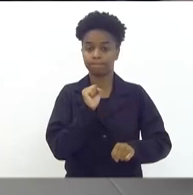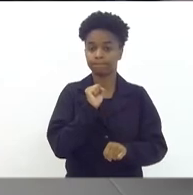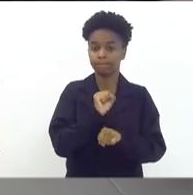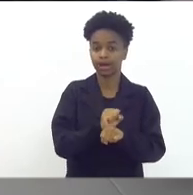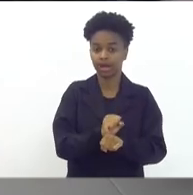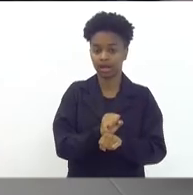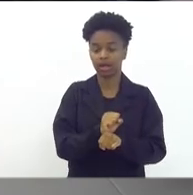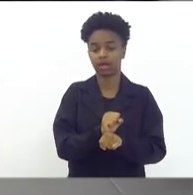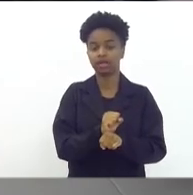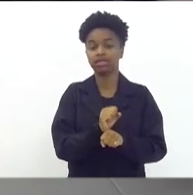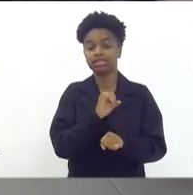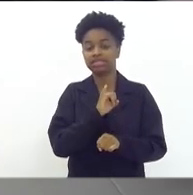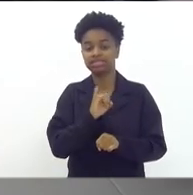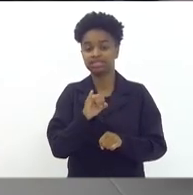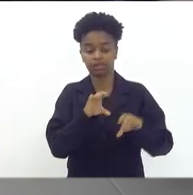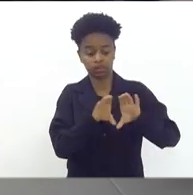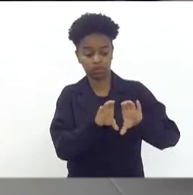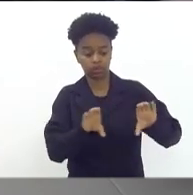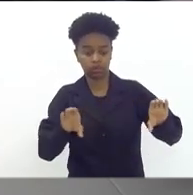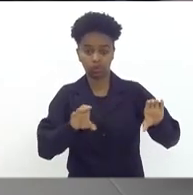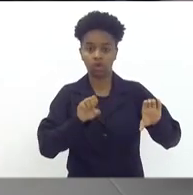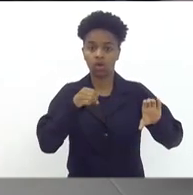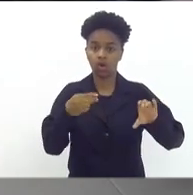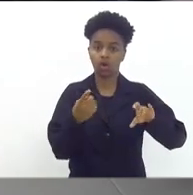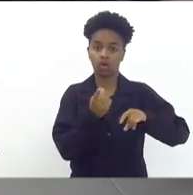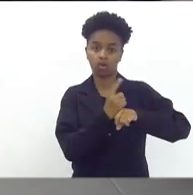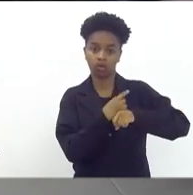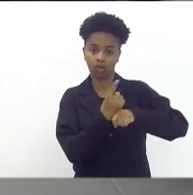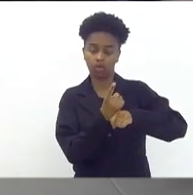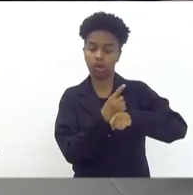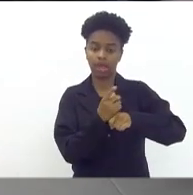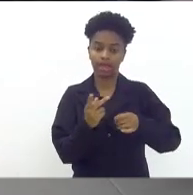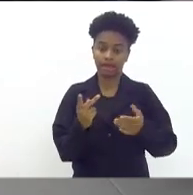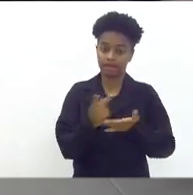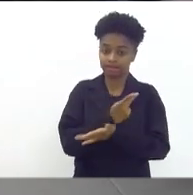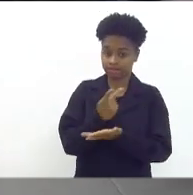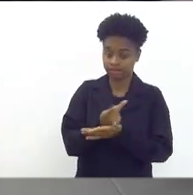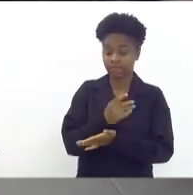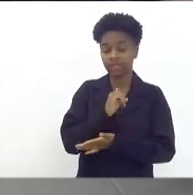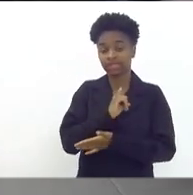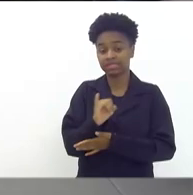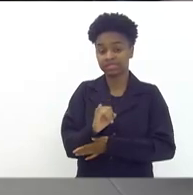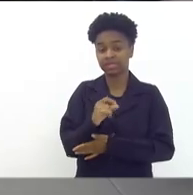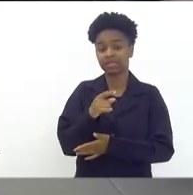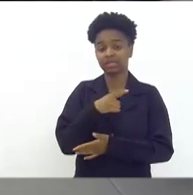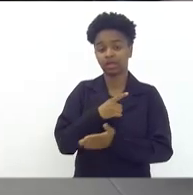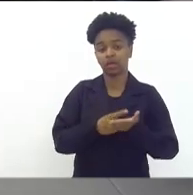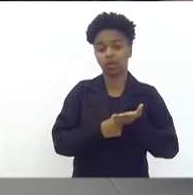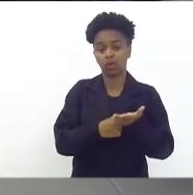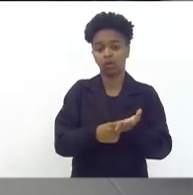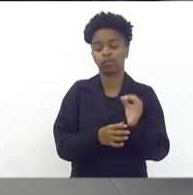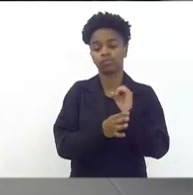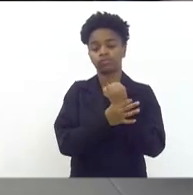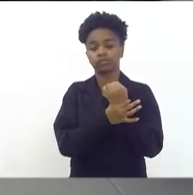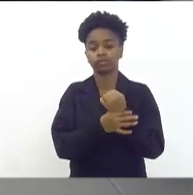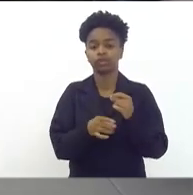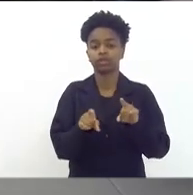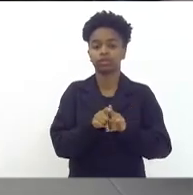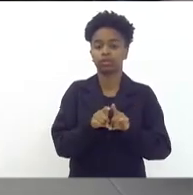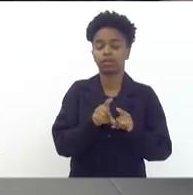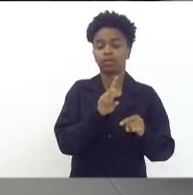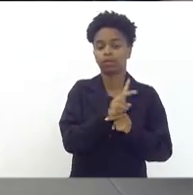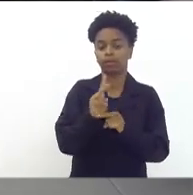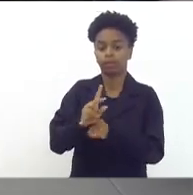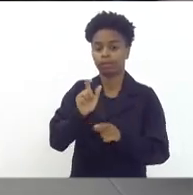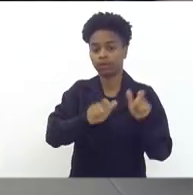indevida de qualquer tubulação medidor ou outra instalação se ajude na concessionária houver comprometimento da segurança das instalações ou de pessoas ou